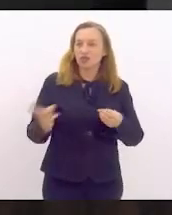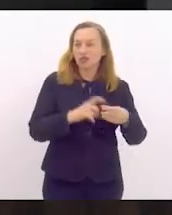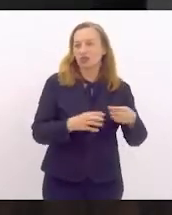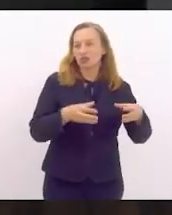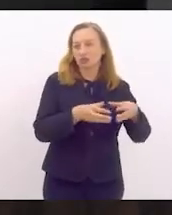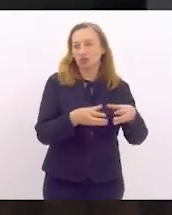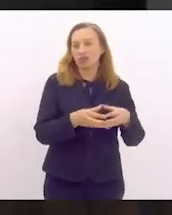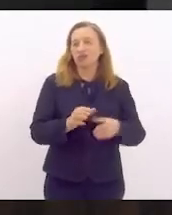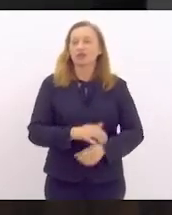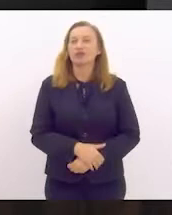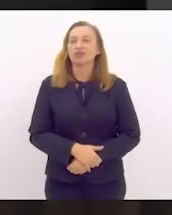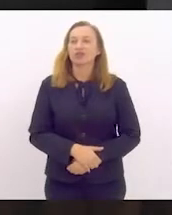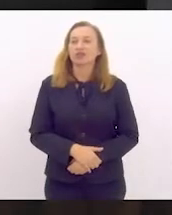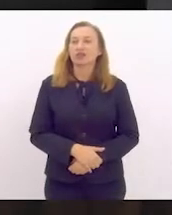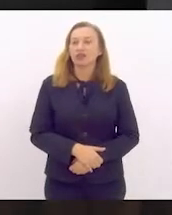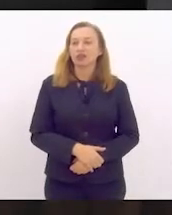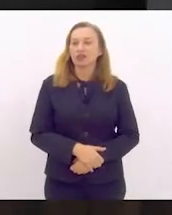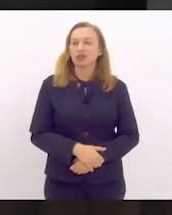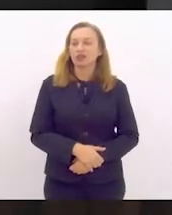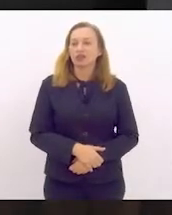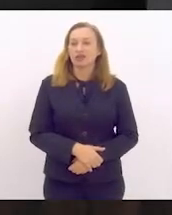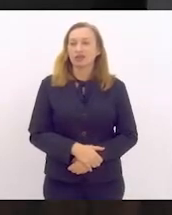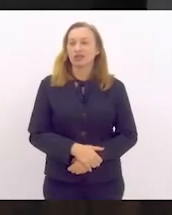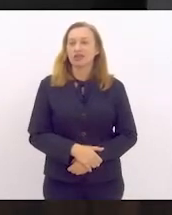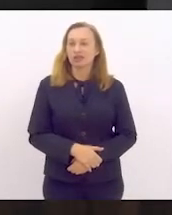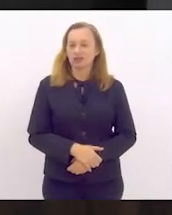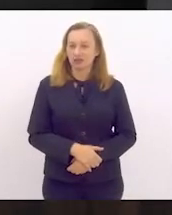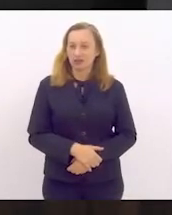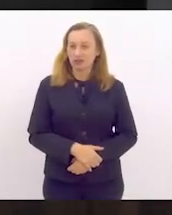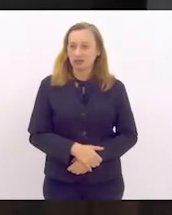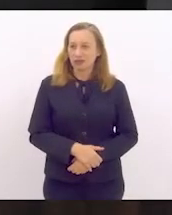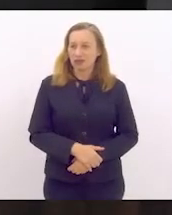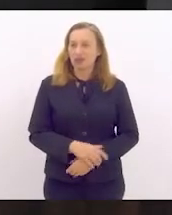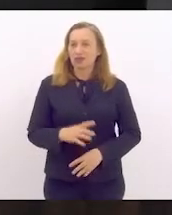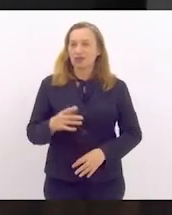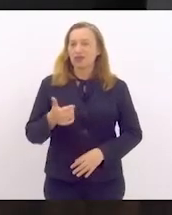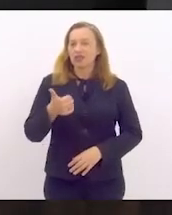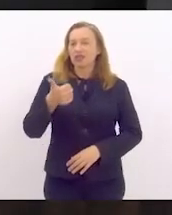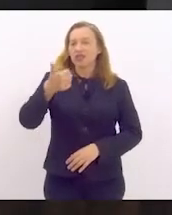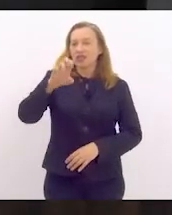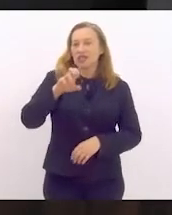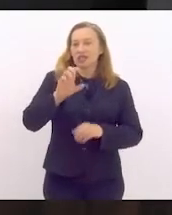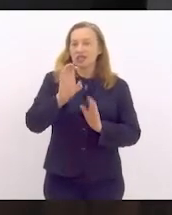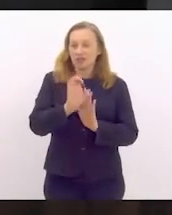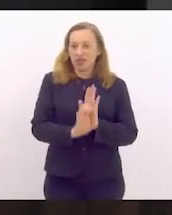às comissões. Mais... 8, são um total de 15 emendas.